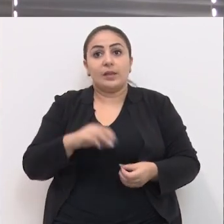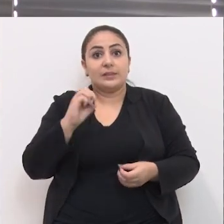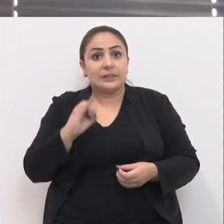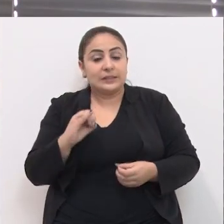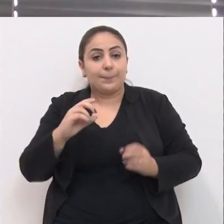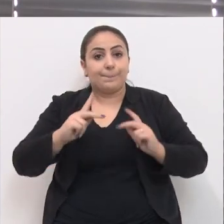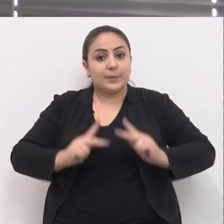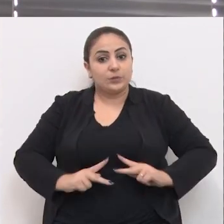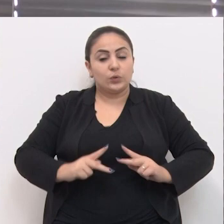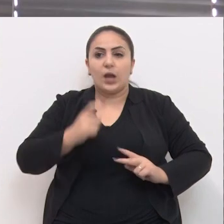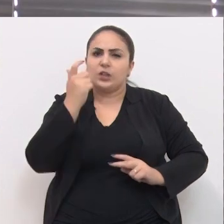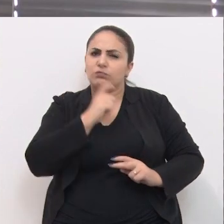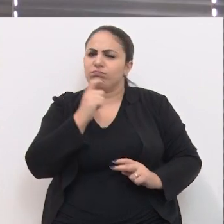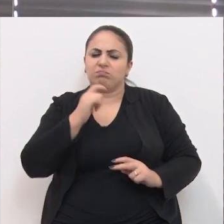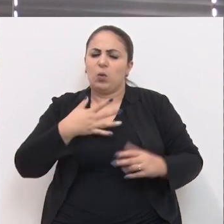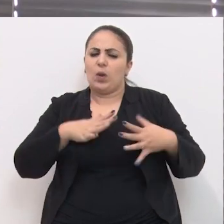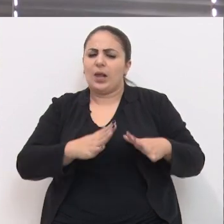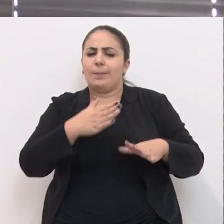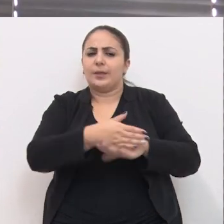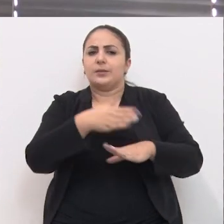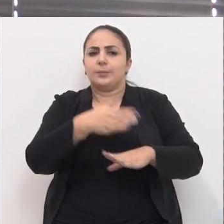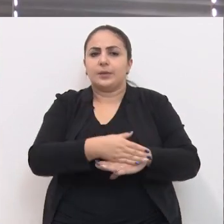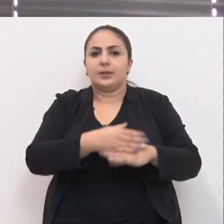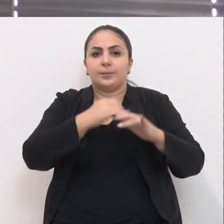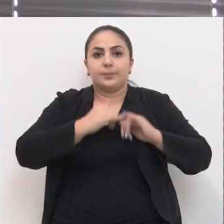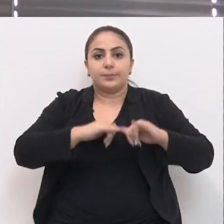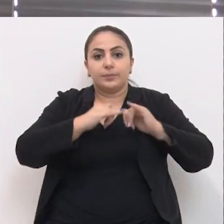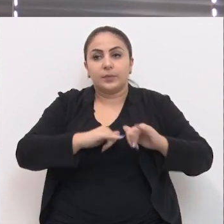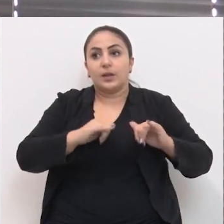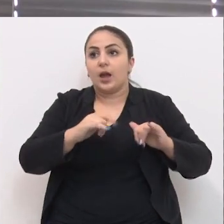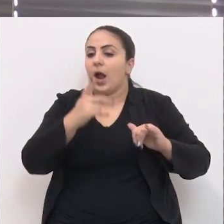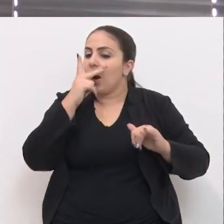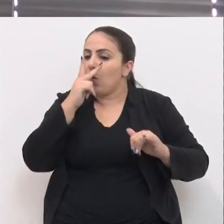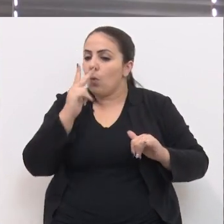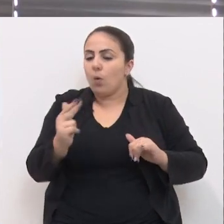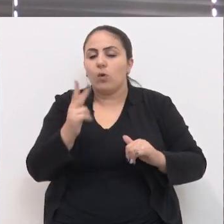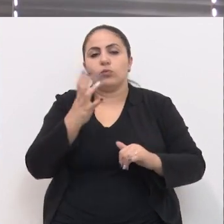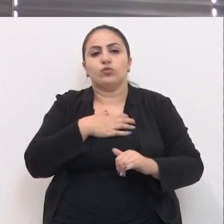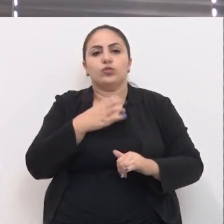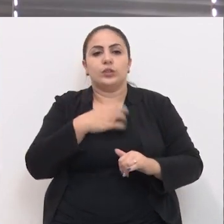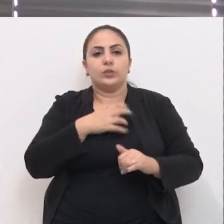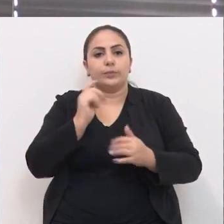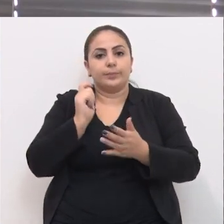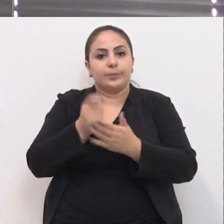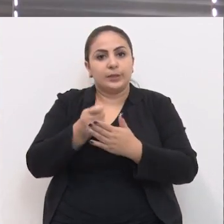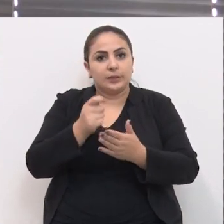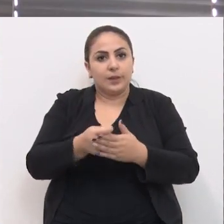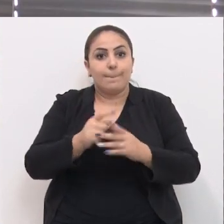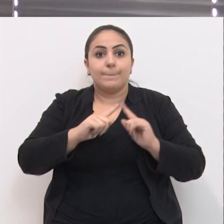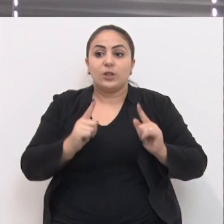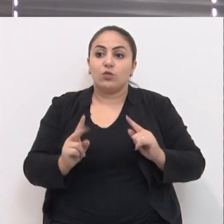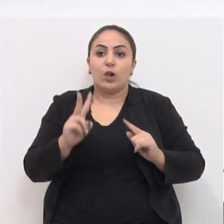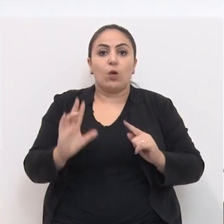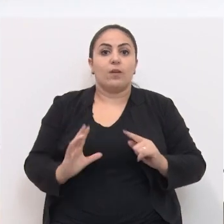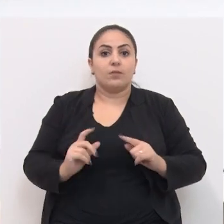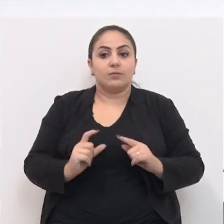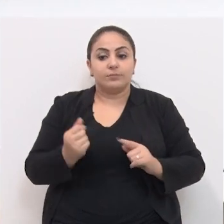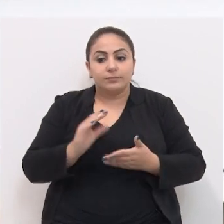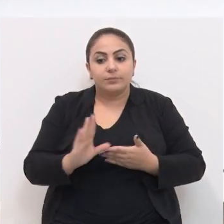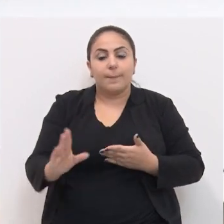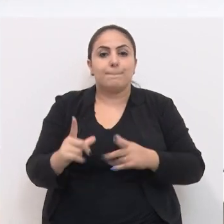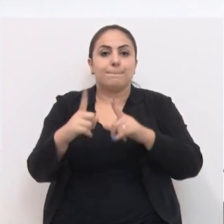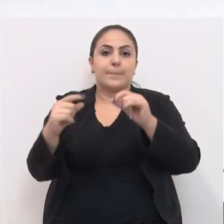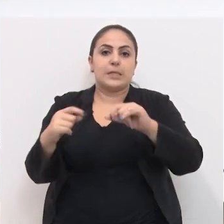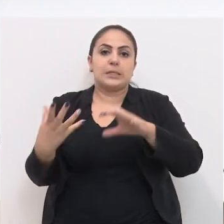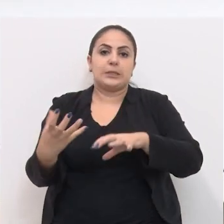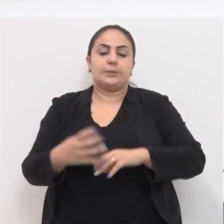os contribuintes optarem por não participar da campanha, vão desembolsar da mesma maneira, mas esses valores vão para Brasília. O auditor